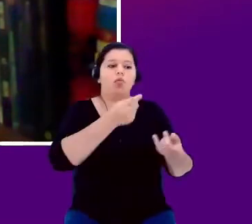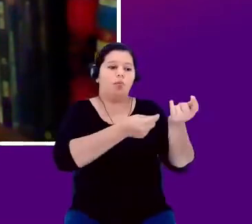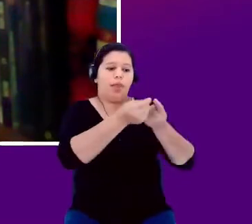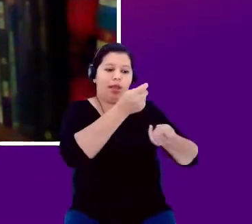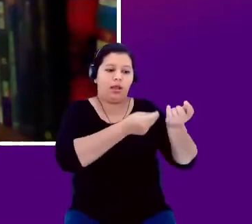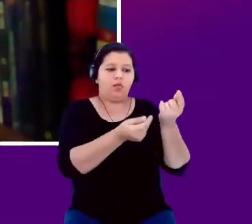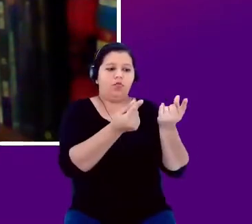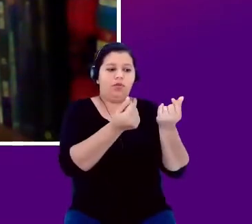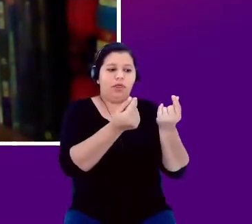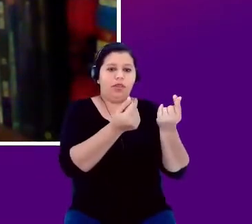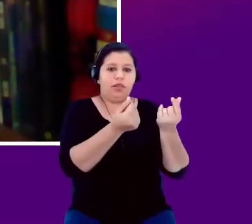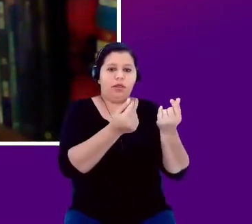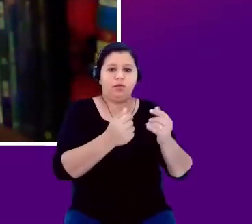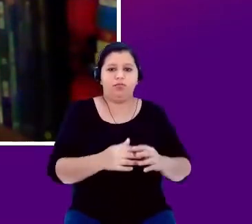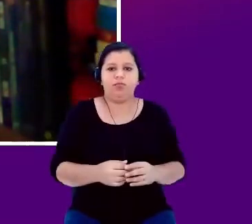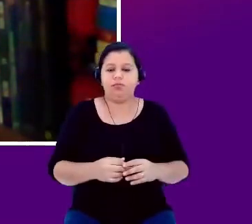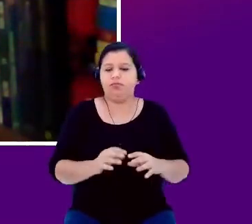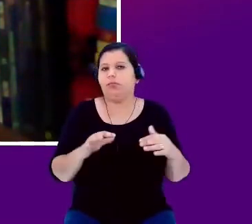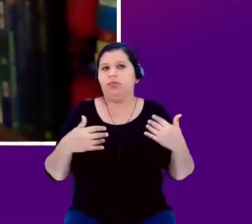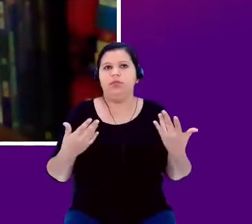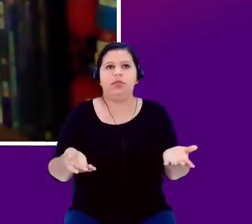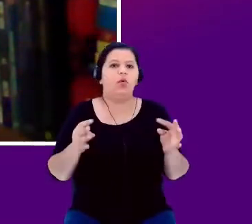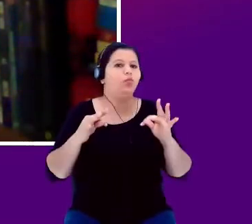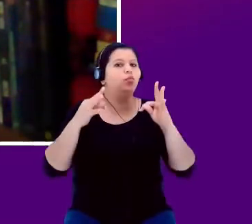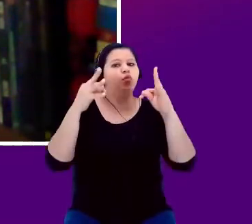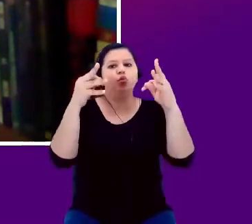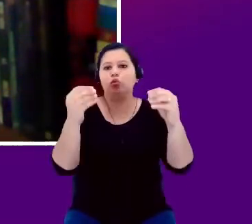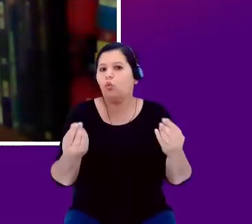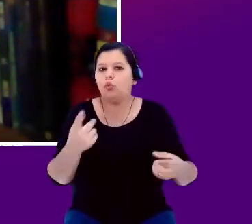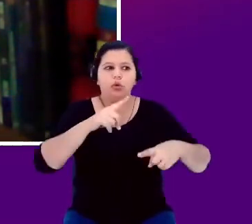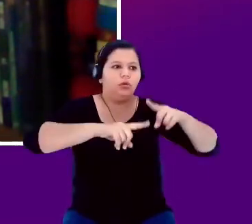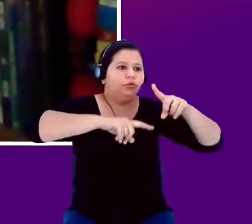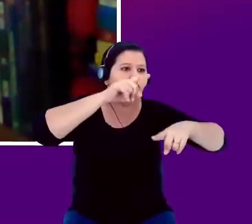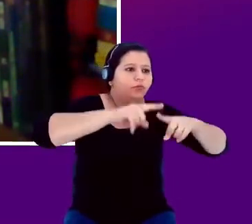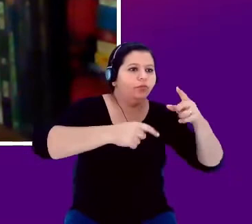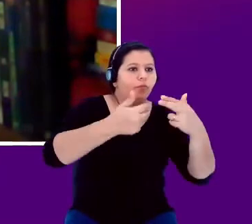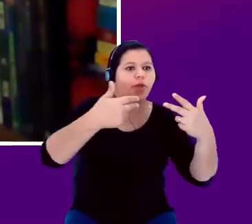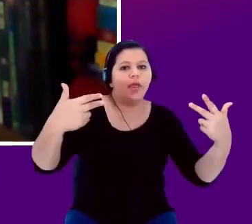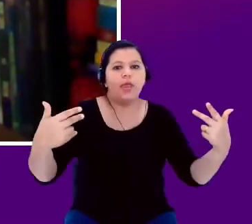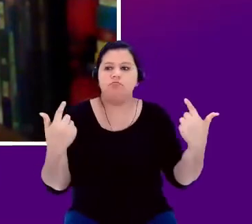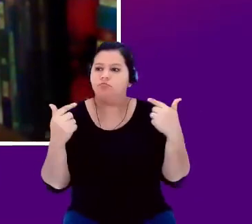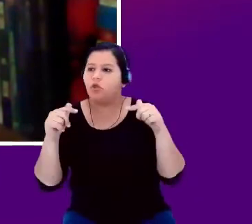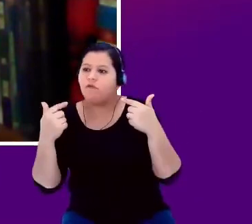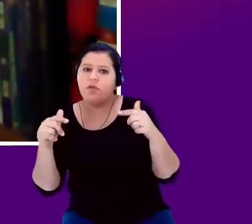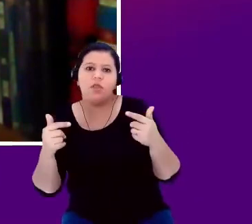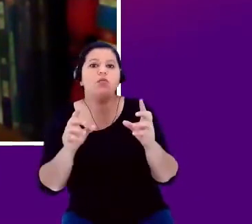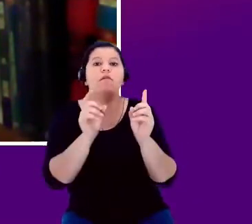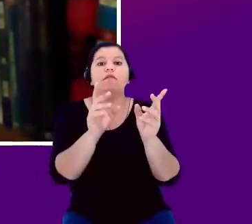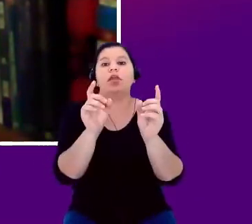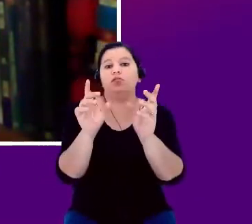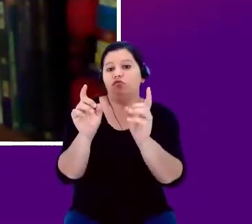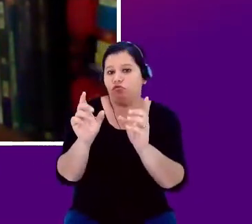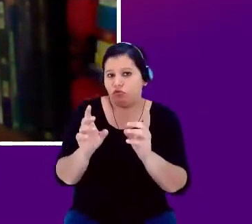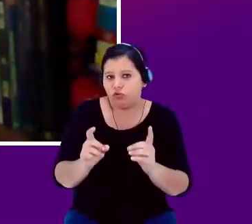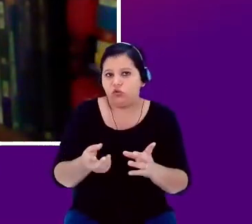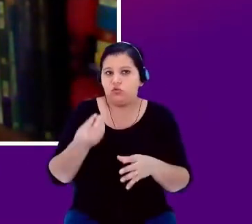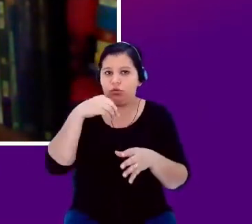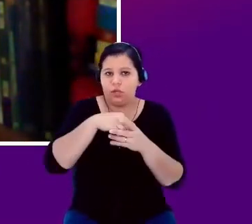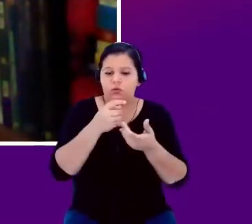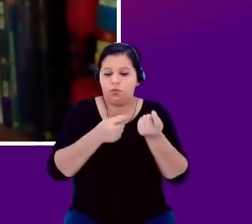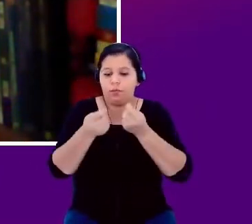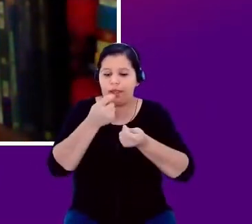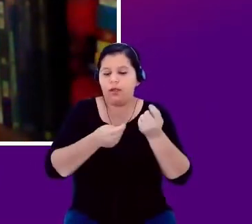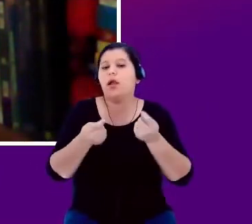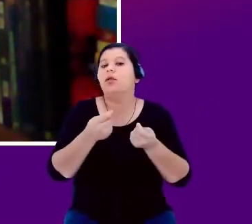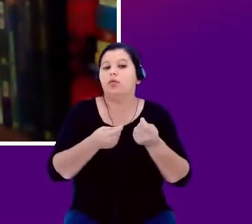né? Então, todos os bens e serviços que são comercializados, são disponibilizados no mercado financeiro,